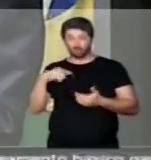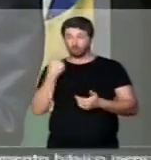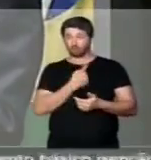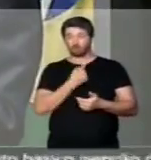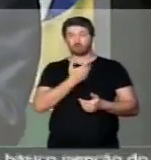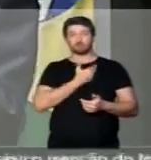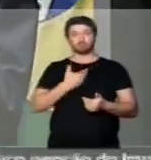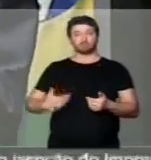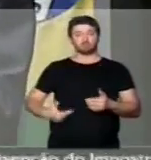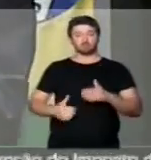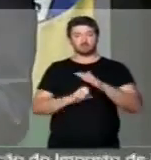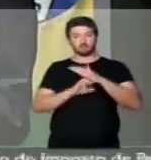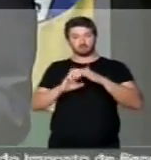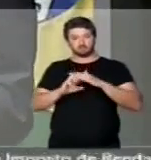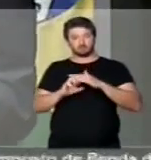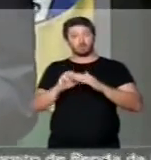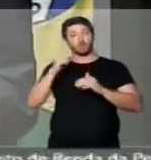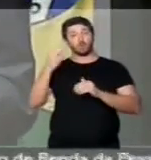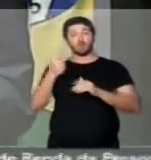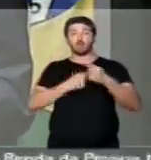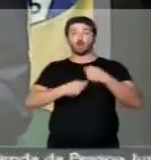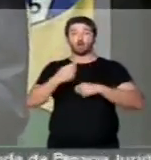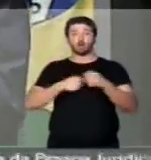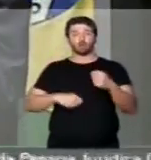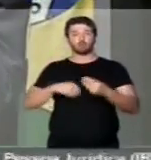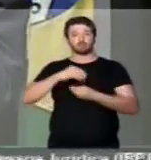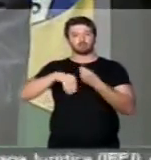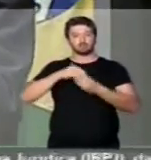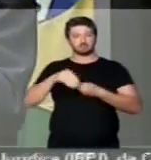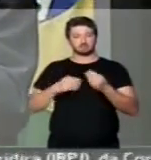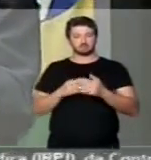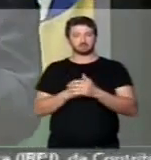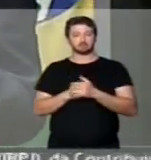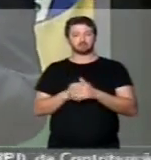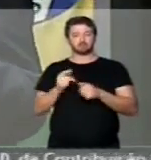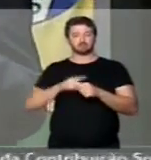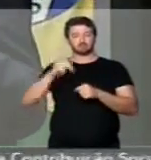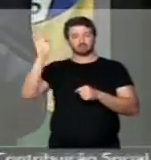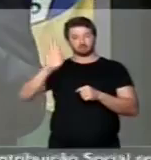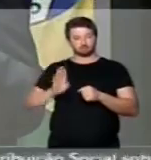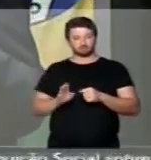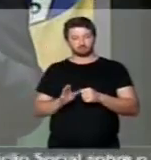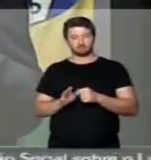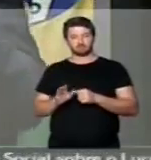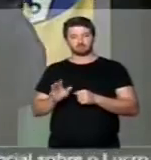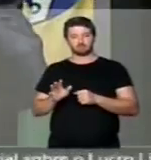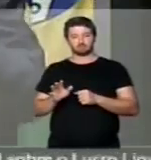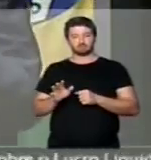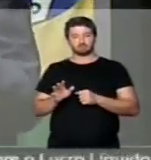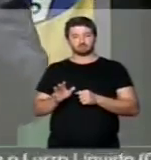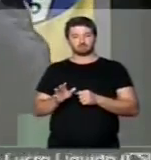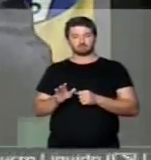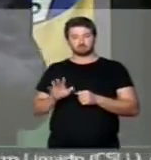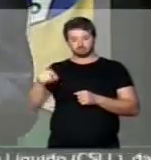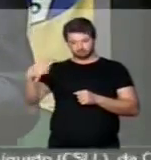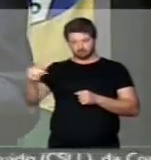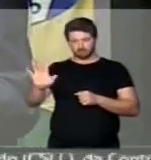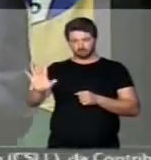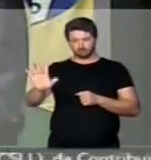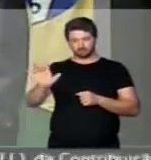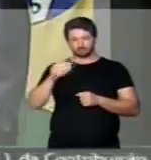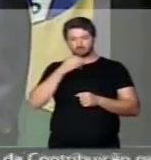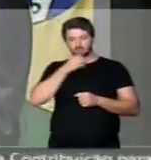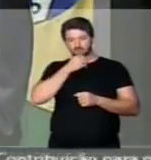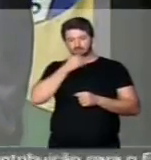públicas ou de economia mista, como a Petrobras... Deputados e senadores. Sim, mais tarde, Pois